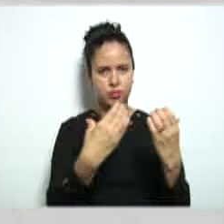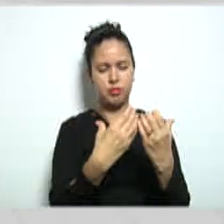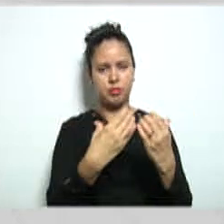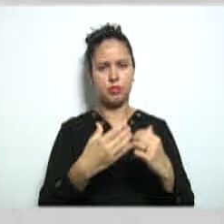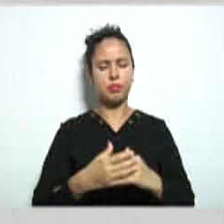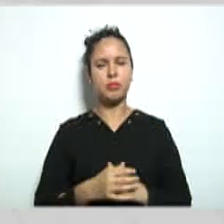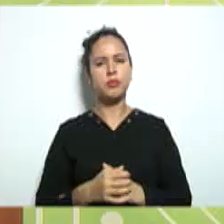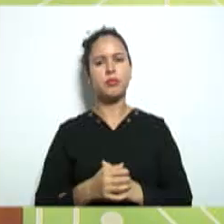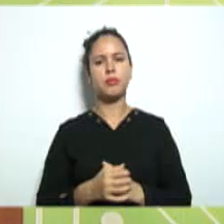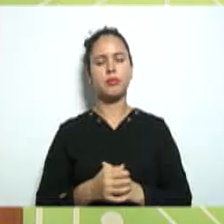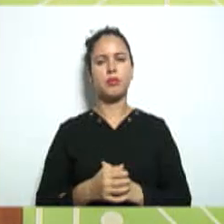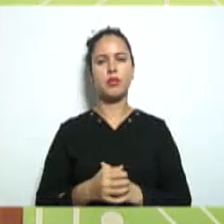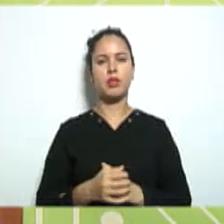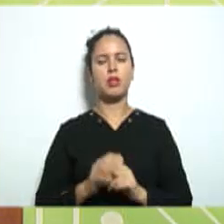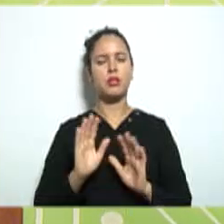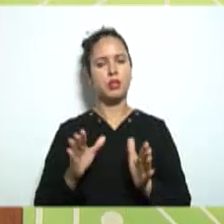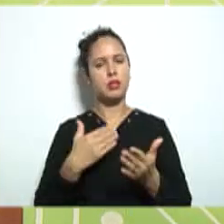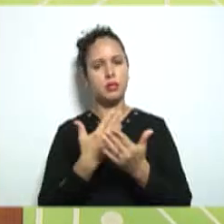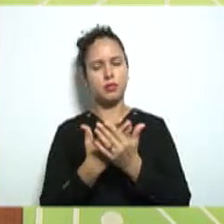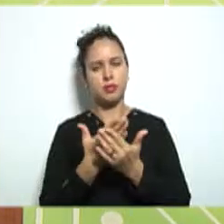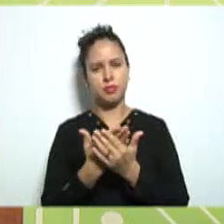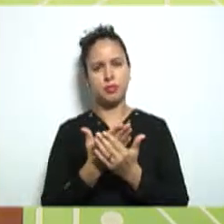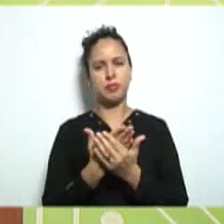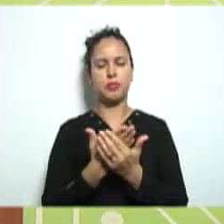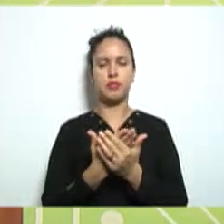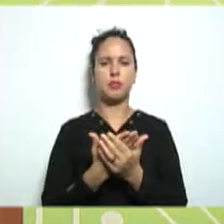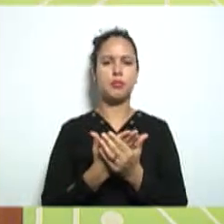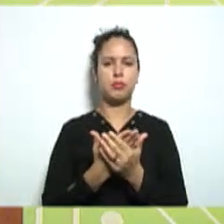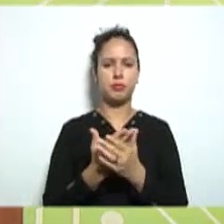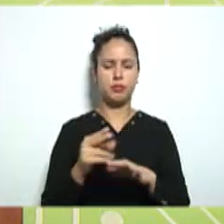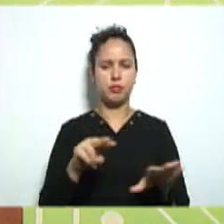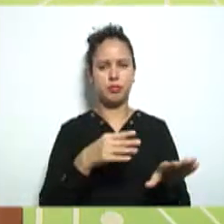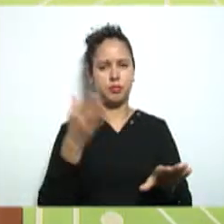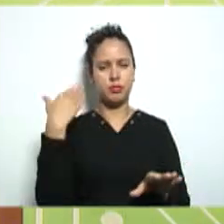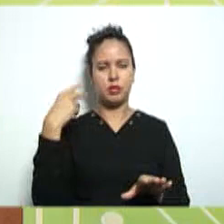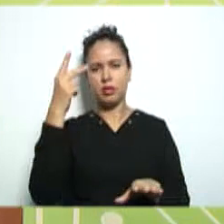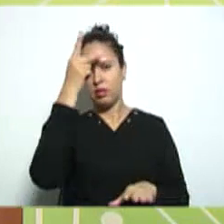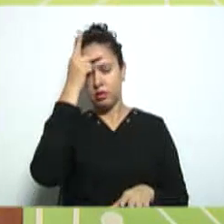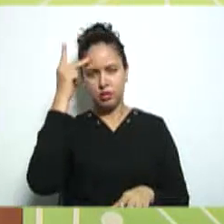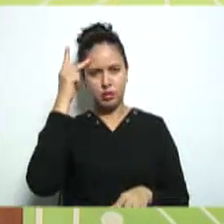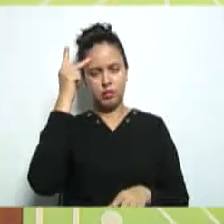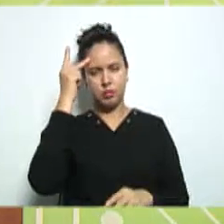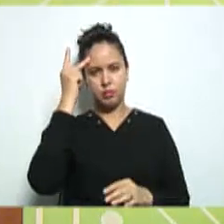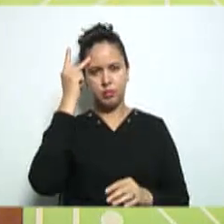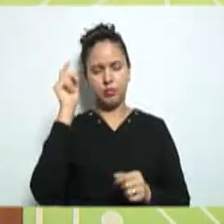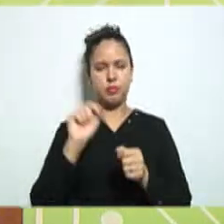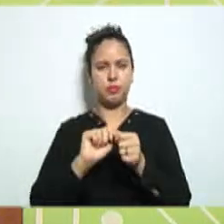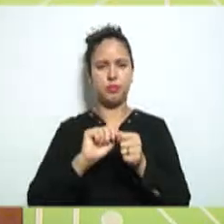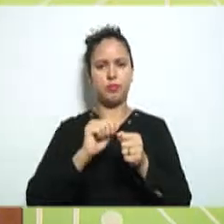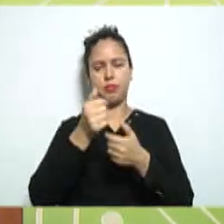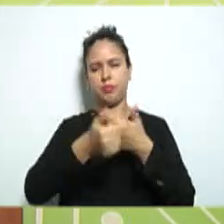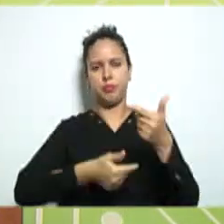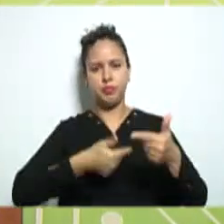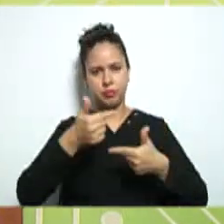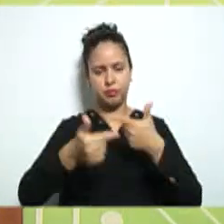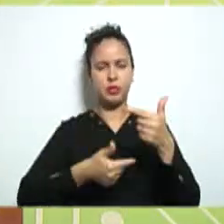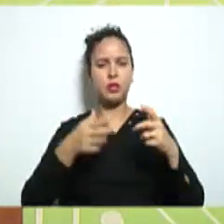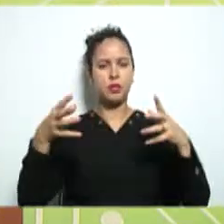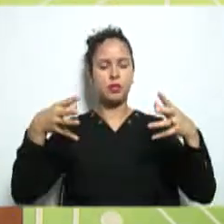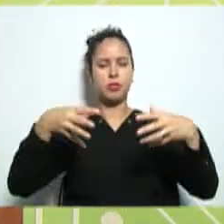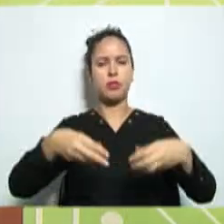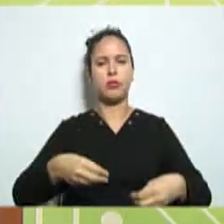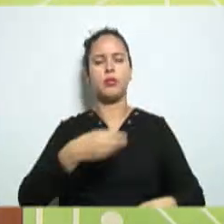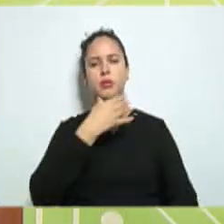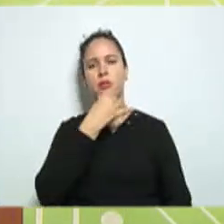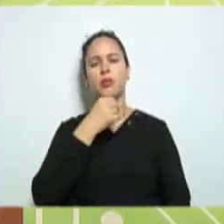viu nas aulas passadas o modo de produção. Então, se o homem realiza esse trabalho e todos os homens e mulheres